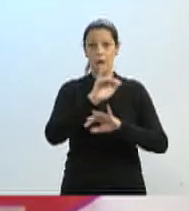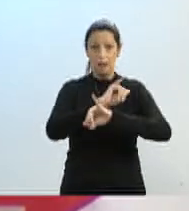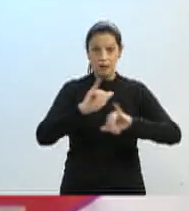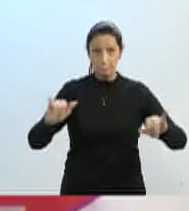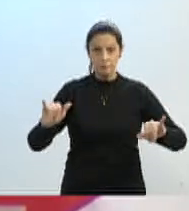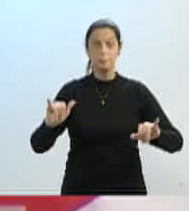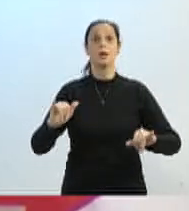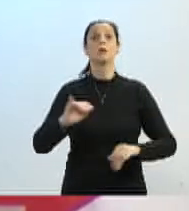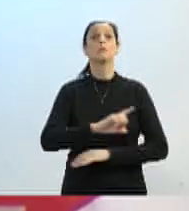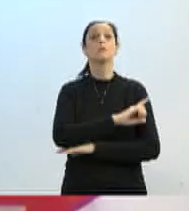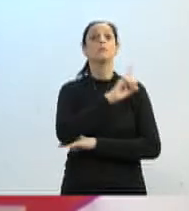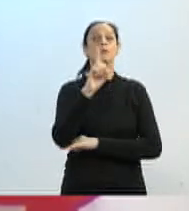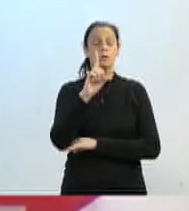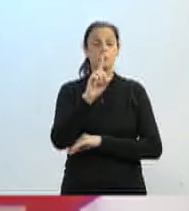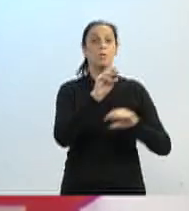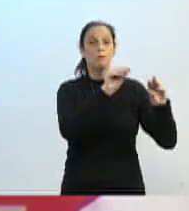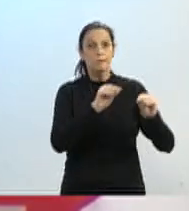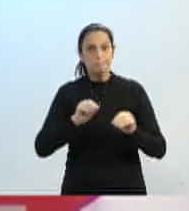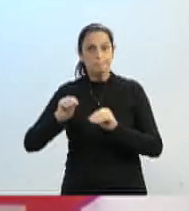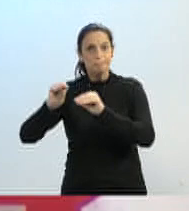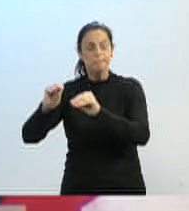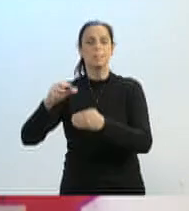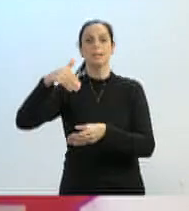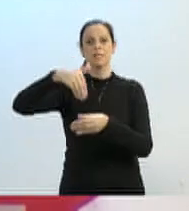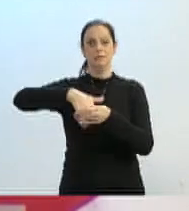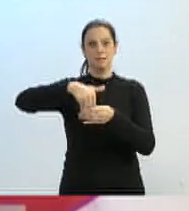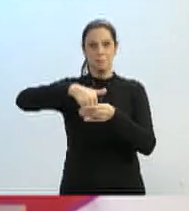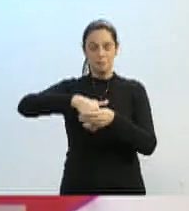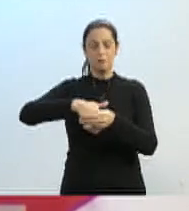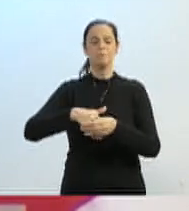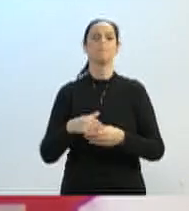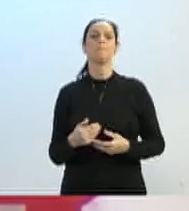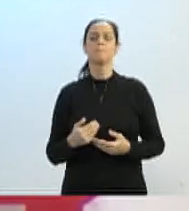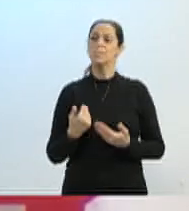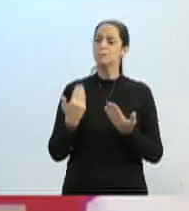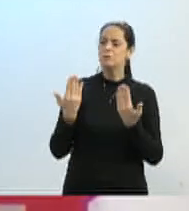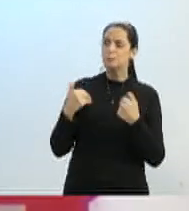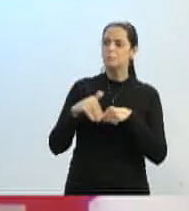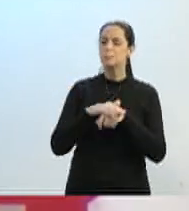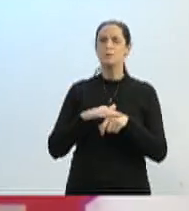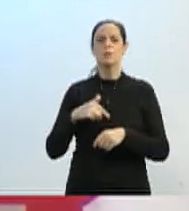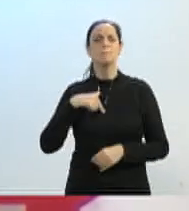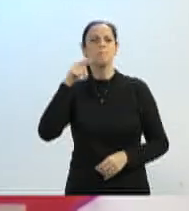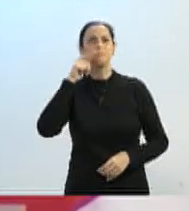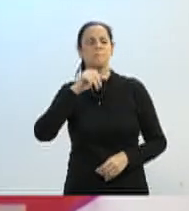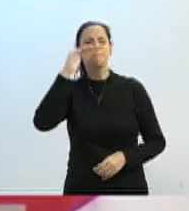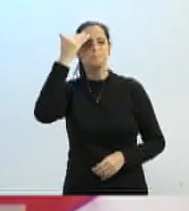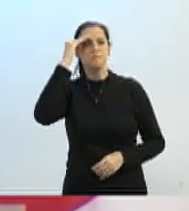nova data, e conversei para entender quais são as